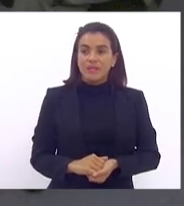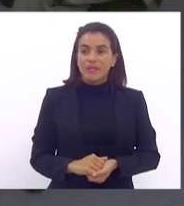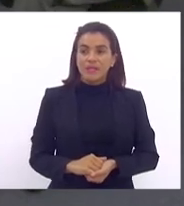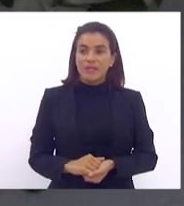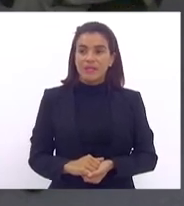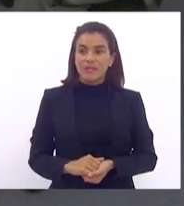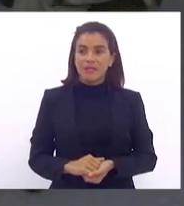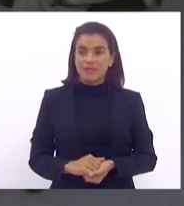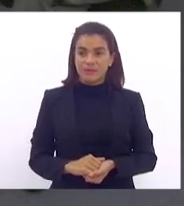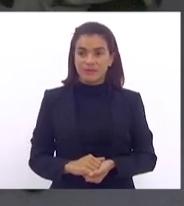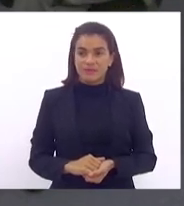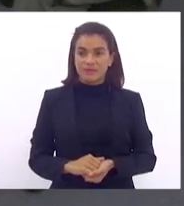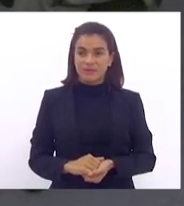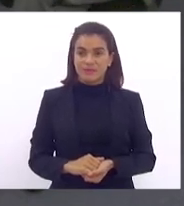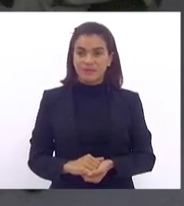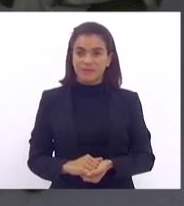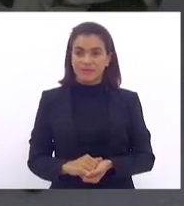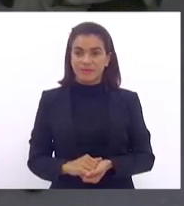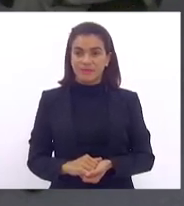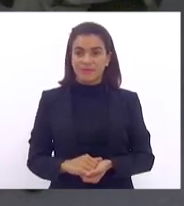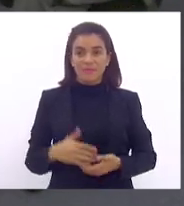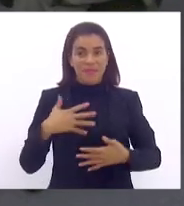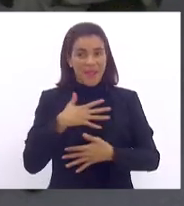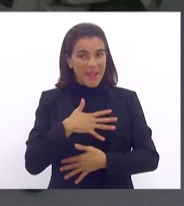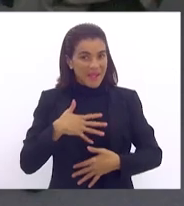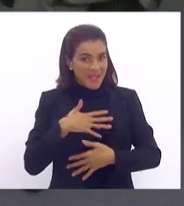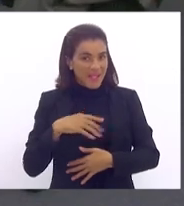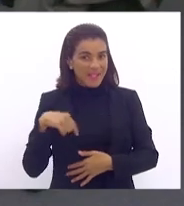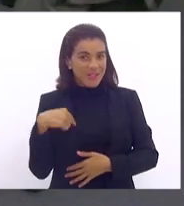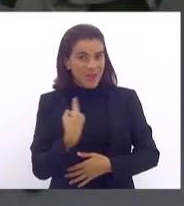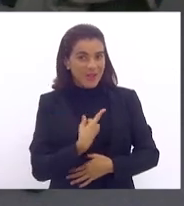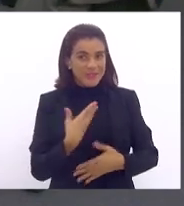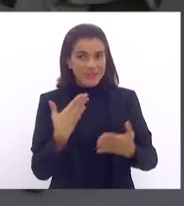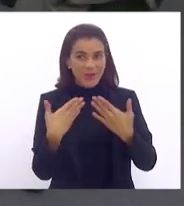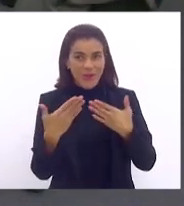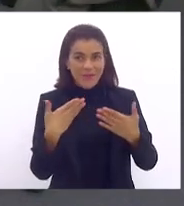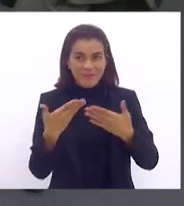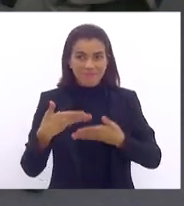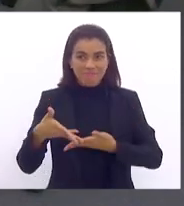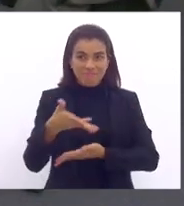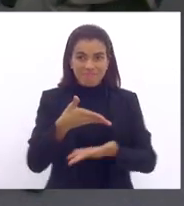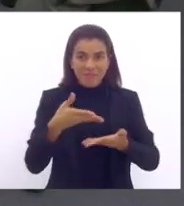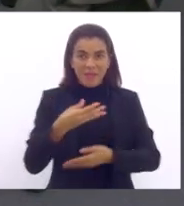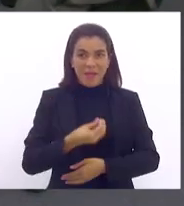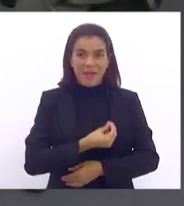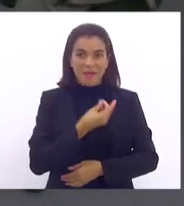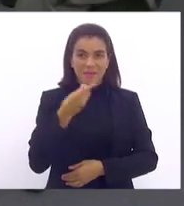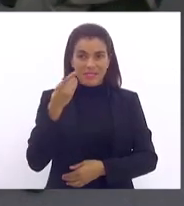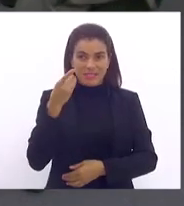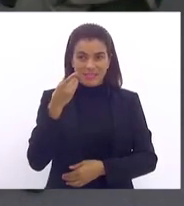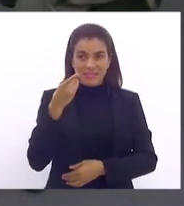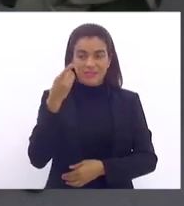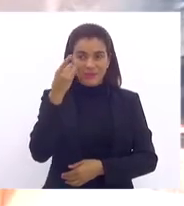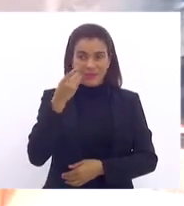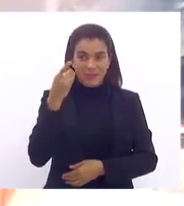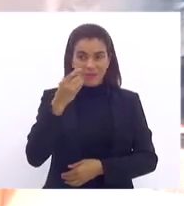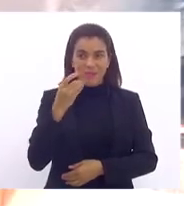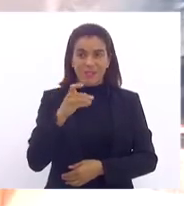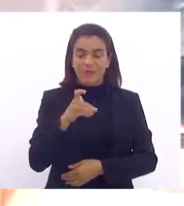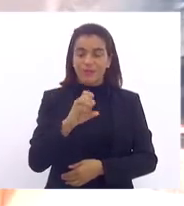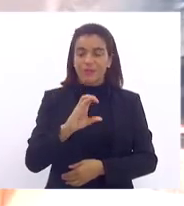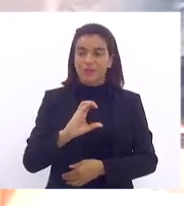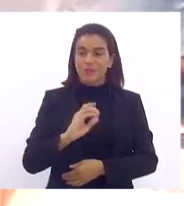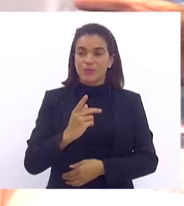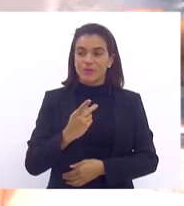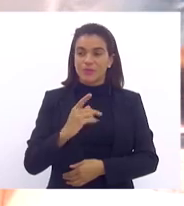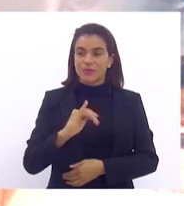obrigado alegria nossa de ter poder conversar e trocar ideia ser a presença do deputado chuco Machado aqui conosco